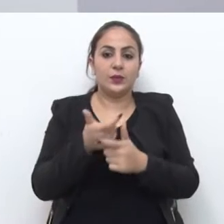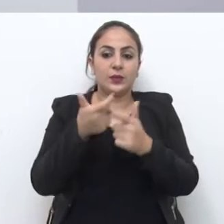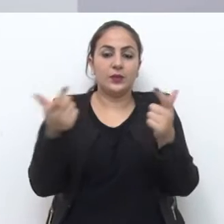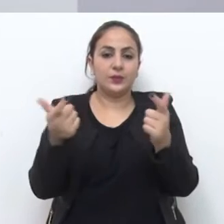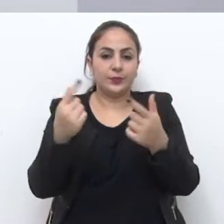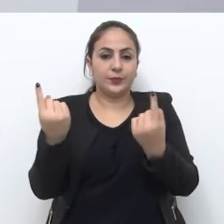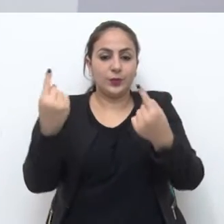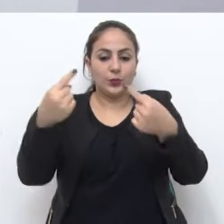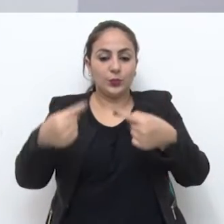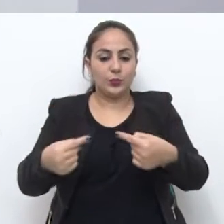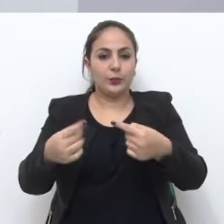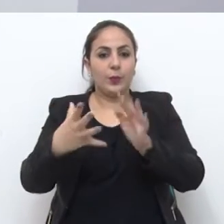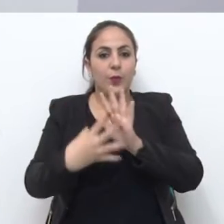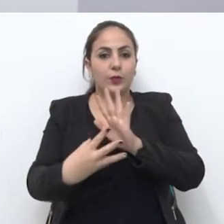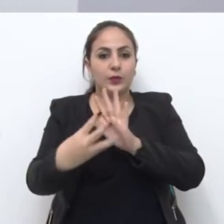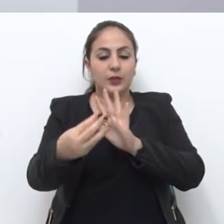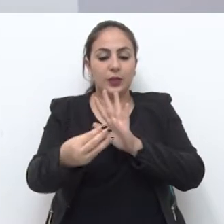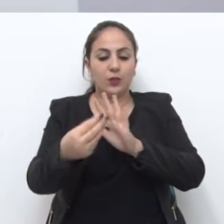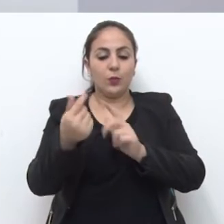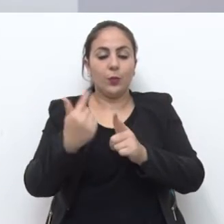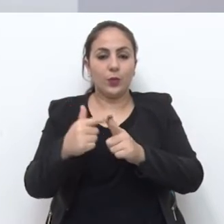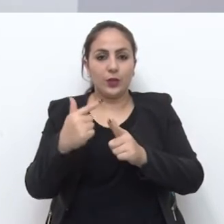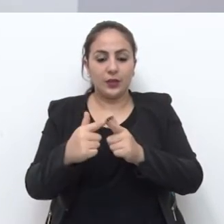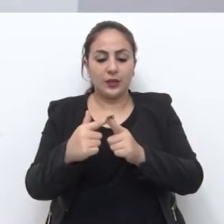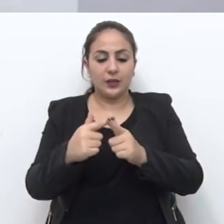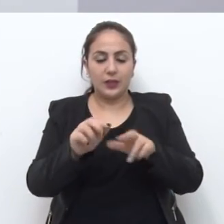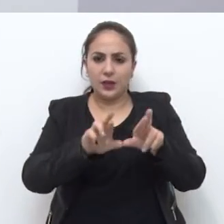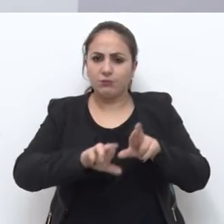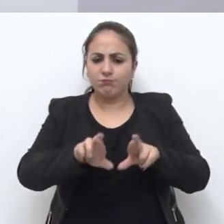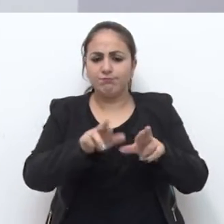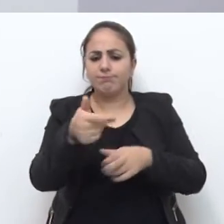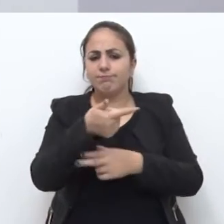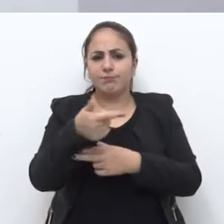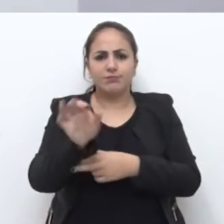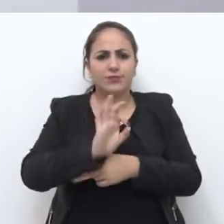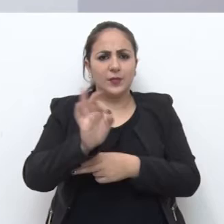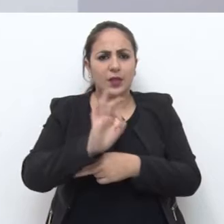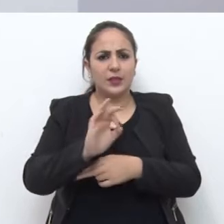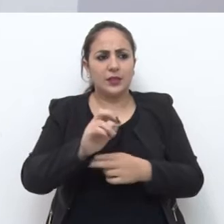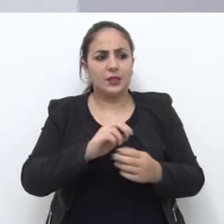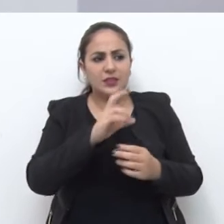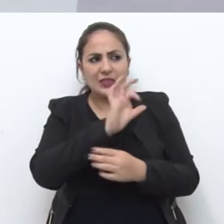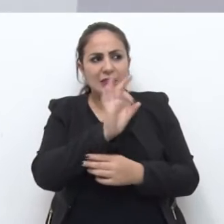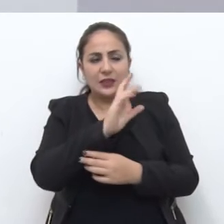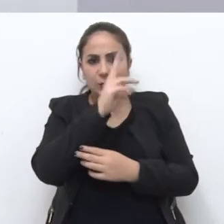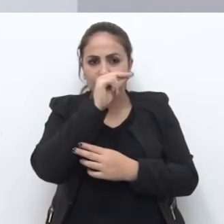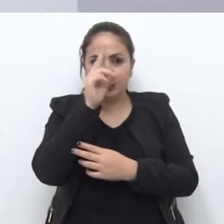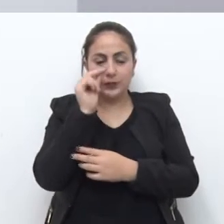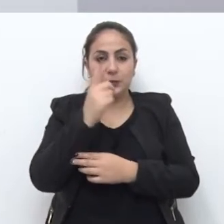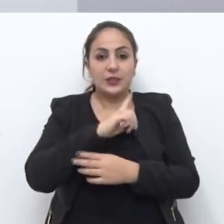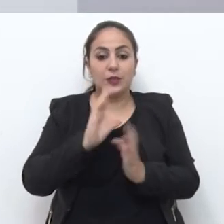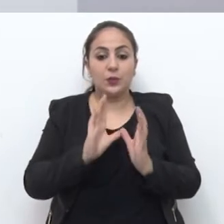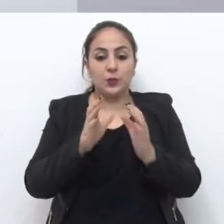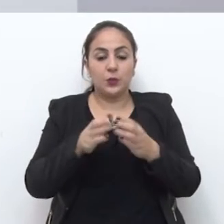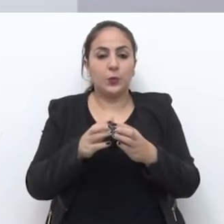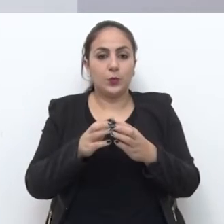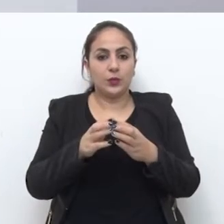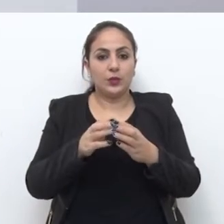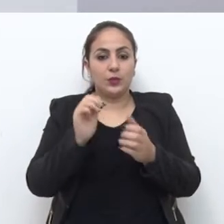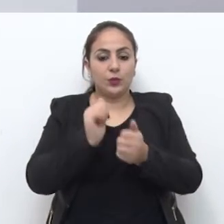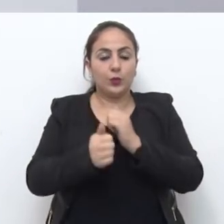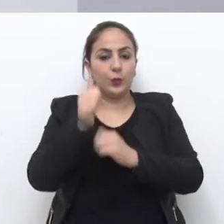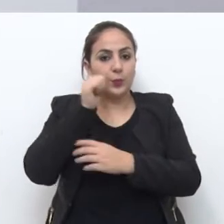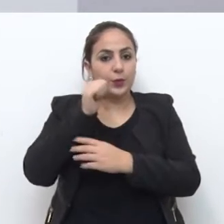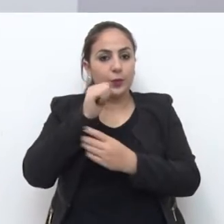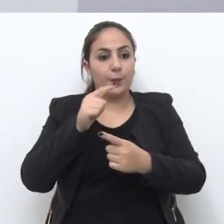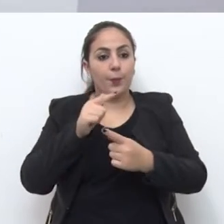campeonato aqui em Passo Fundo, sendo referência, tendo em vista que na região não existe isso, nenhum município aqui da região tem uma liga de futebol feminino e Passo Fundo,